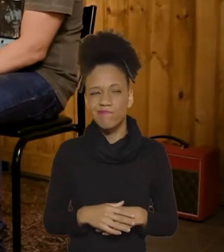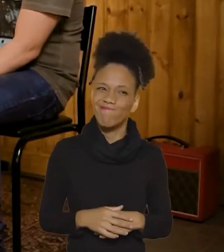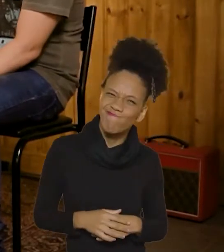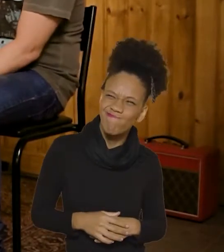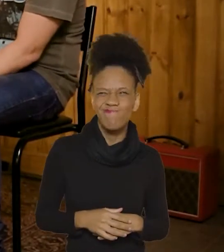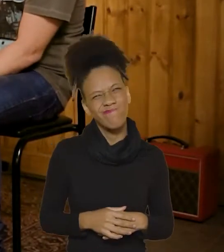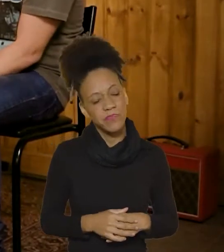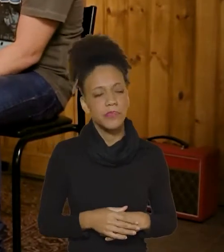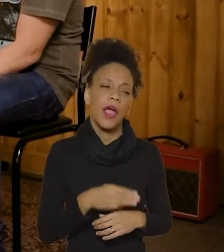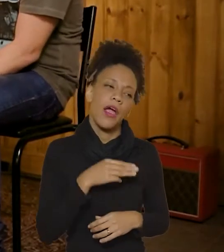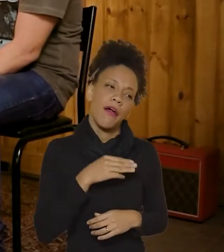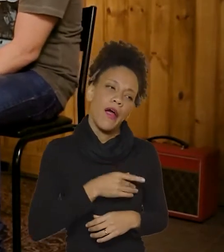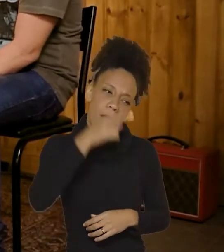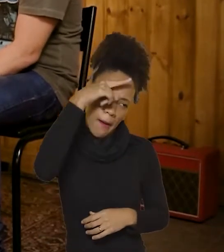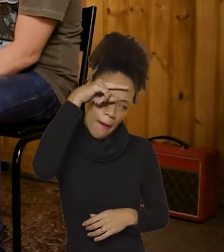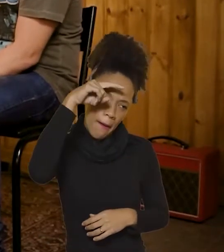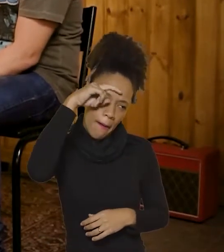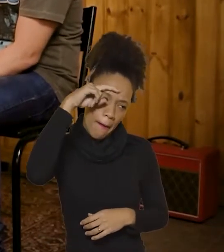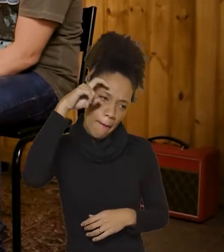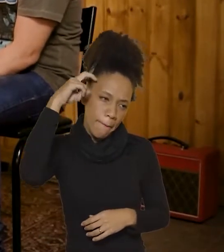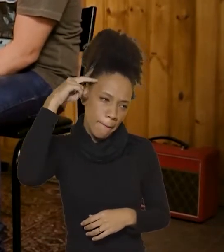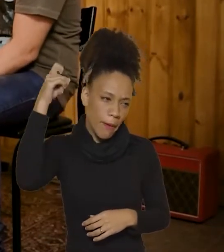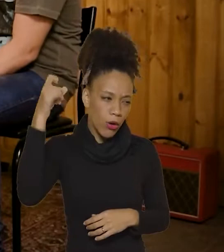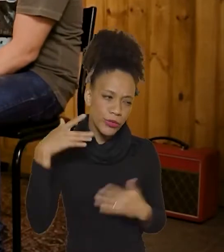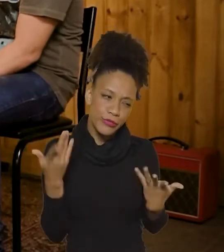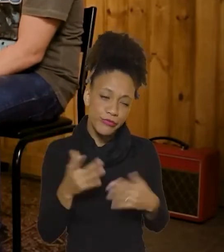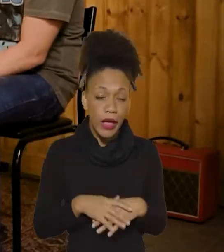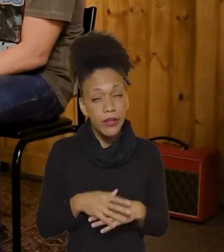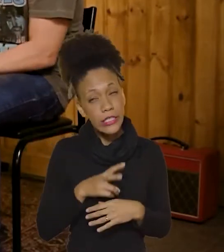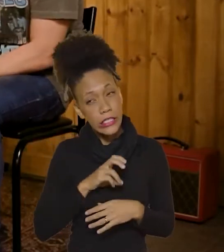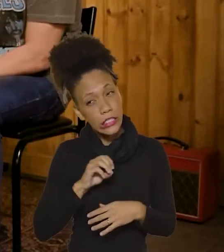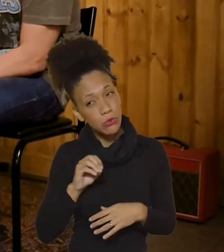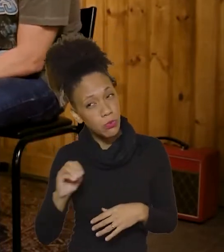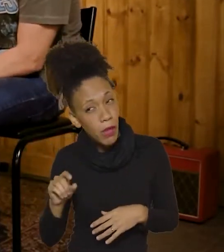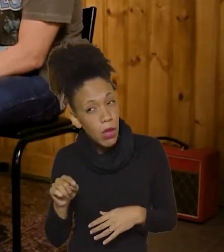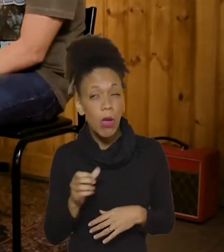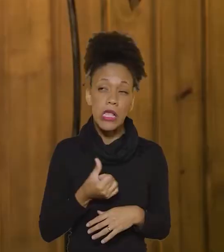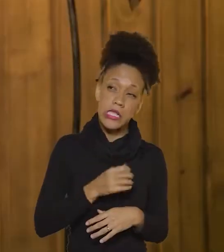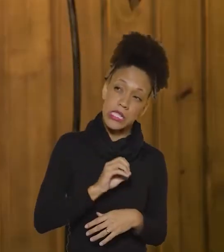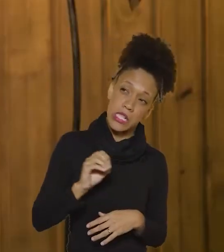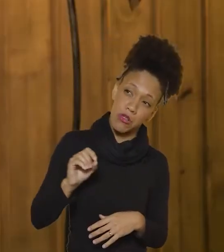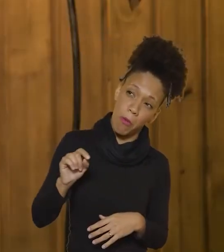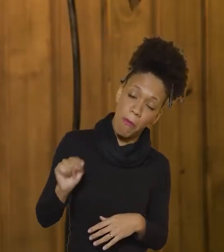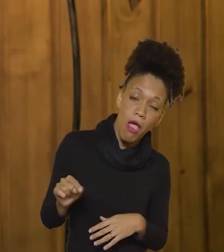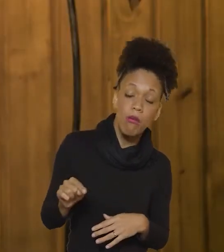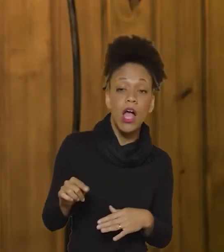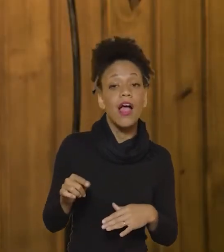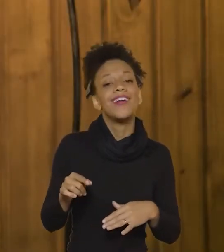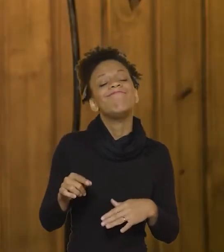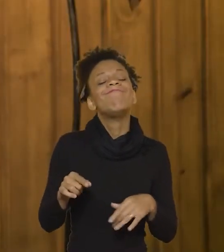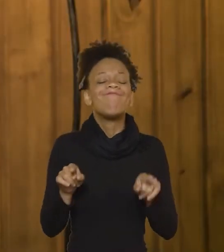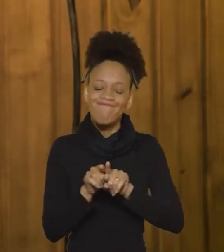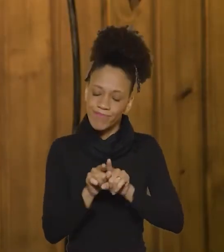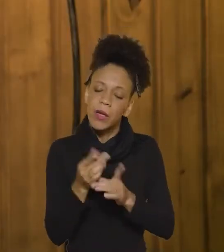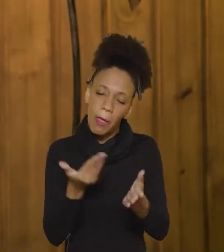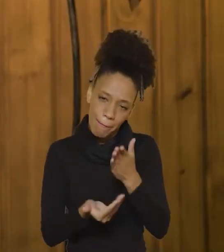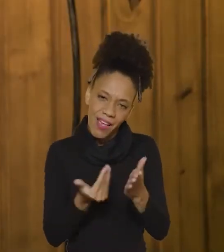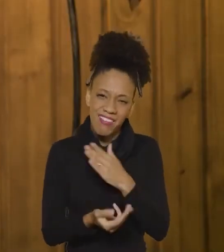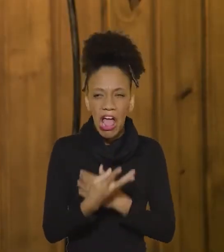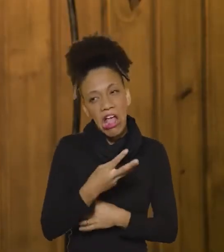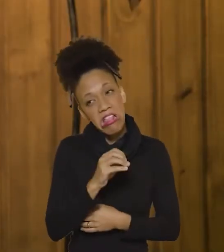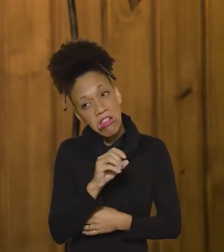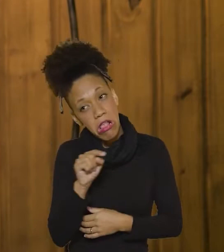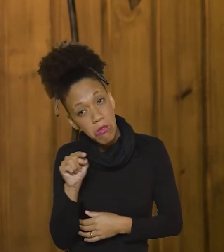tá Maurício é 500 mil quinhentos mil depois eu peguei 600 mil tem isso também Ah tá eu perco eu perco bastante dinheiro quando eu pego eu pego